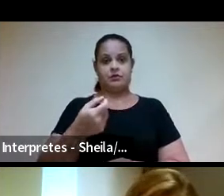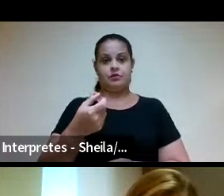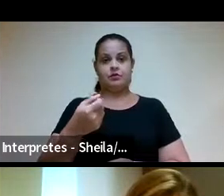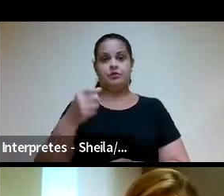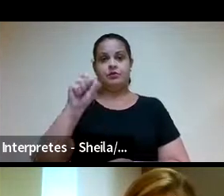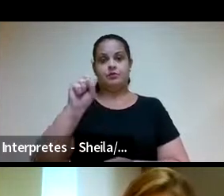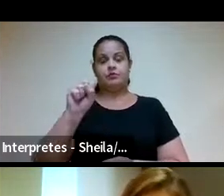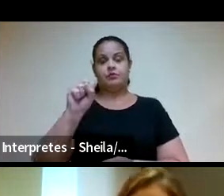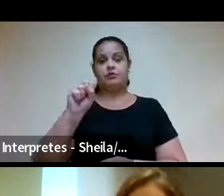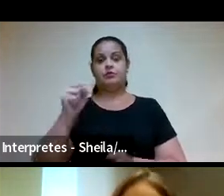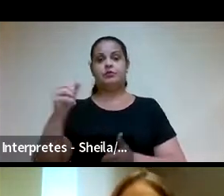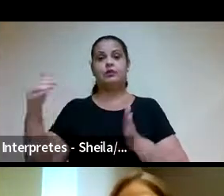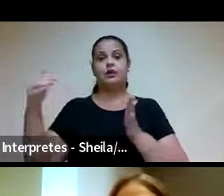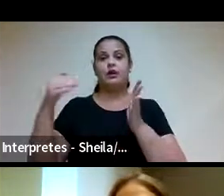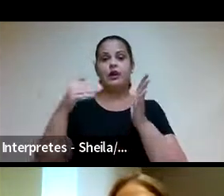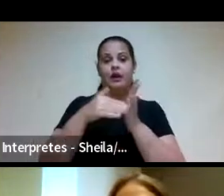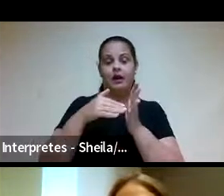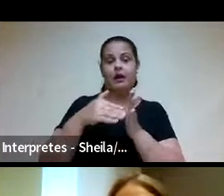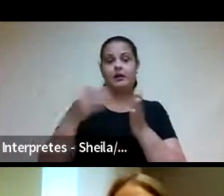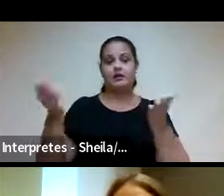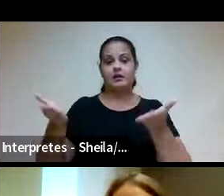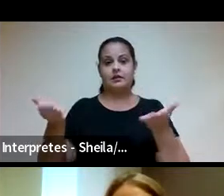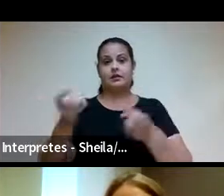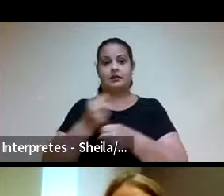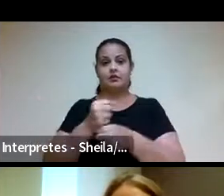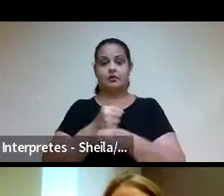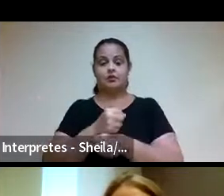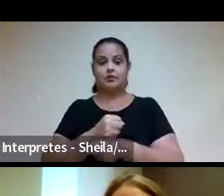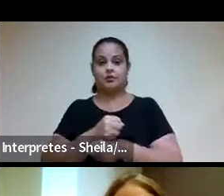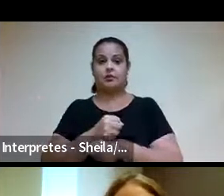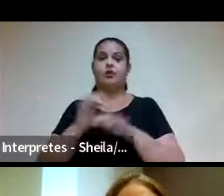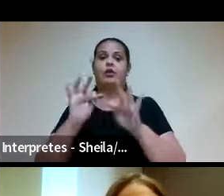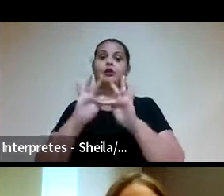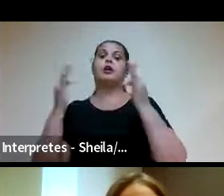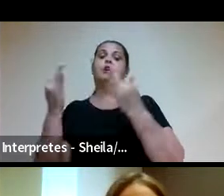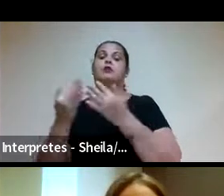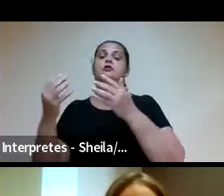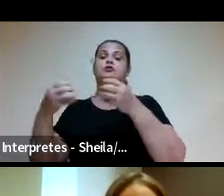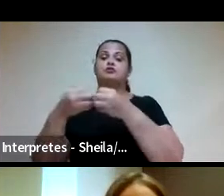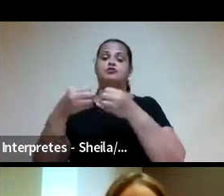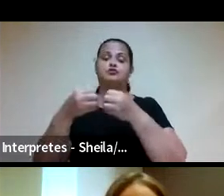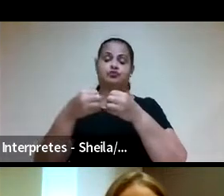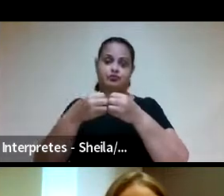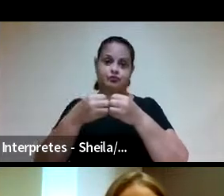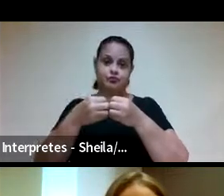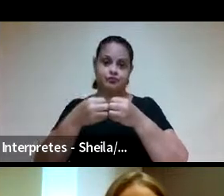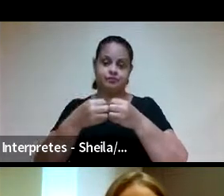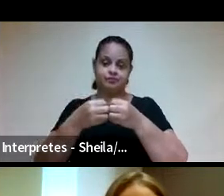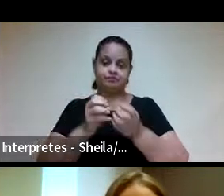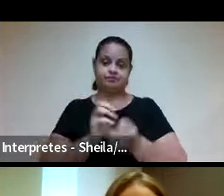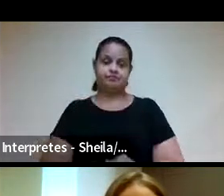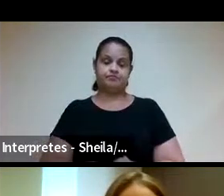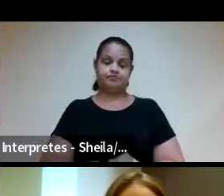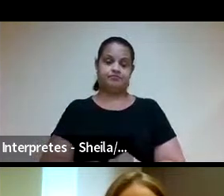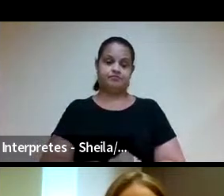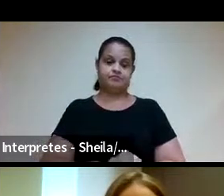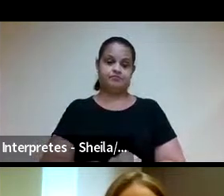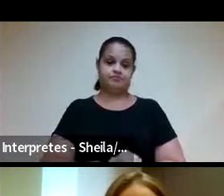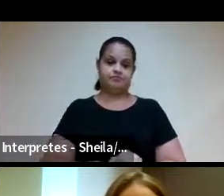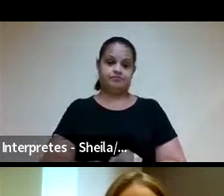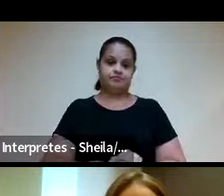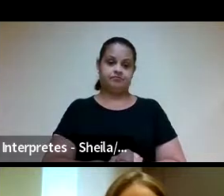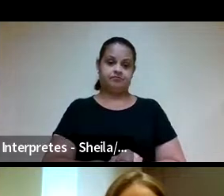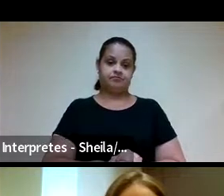o único grau de parentesco de segundo grau, que é expresso na Constituição e que veda justamente